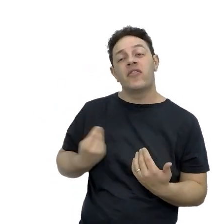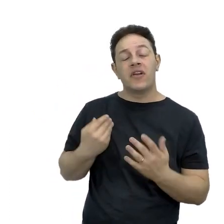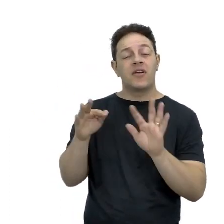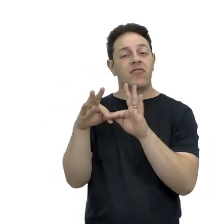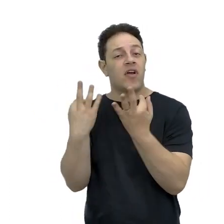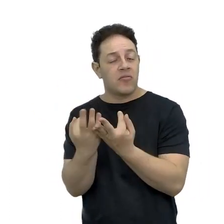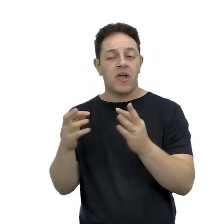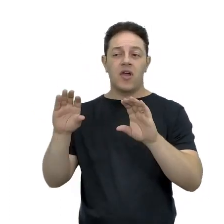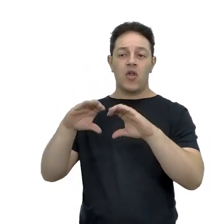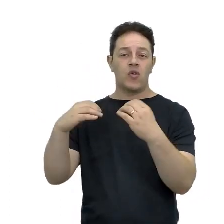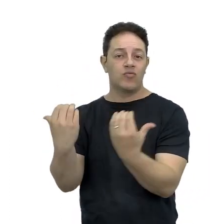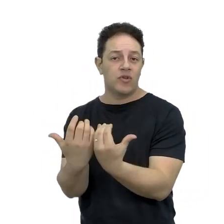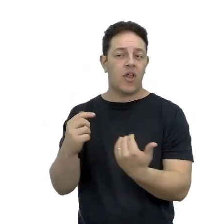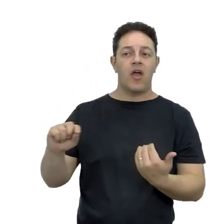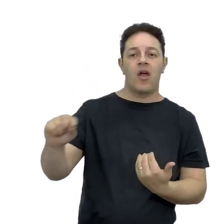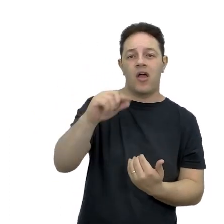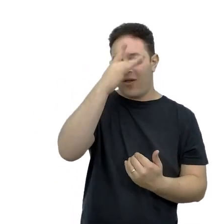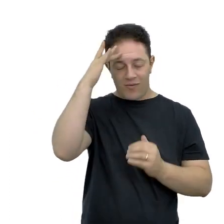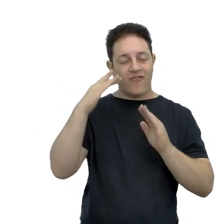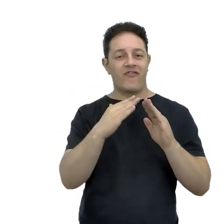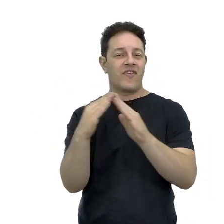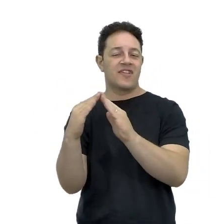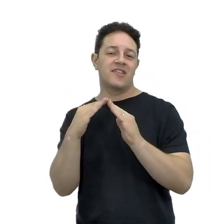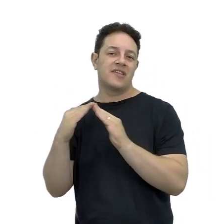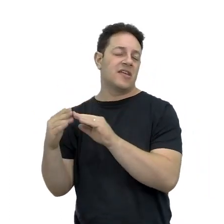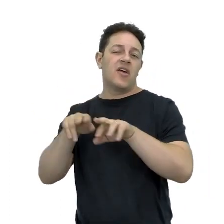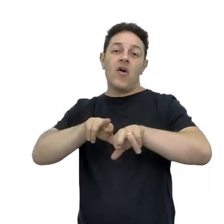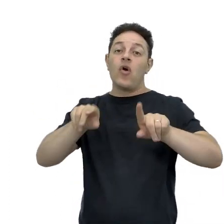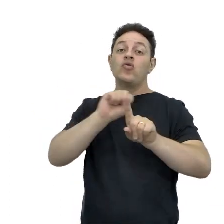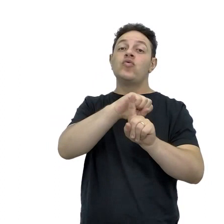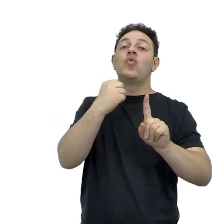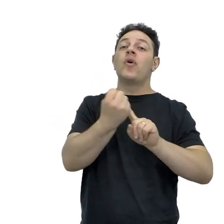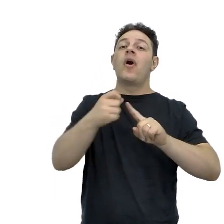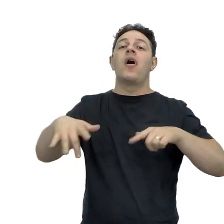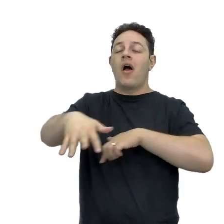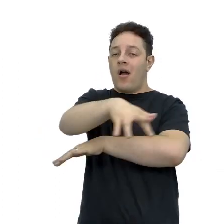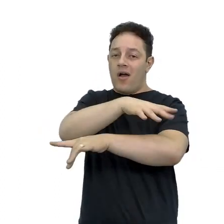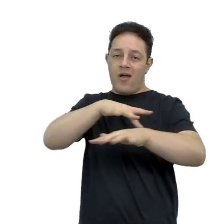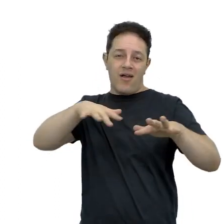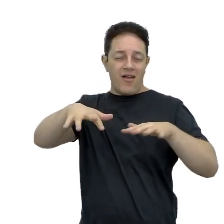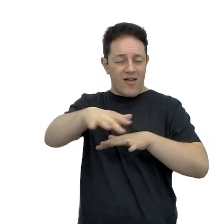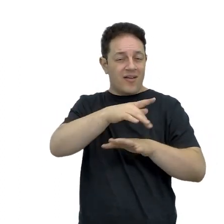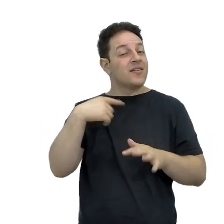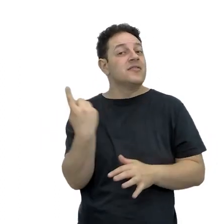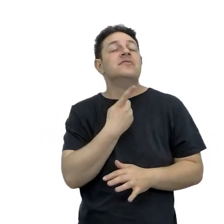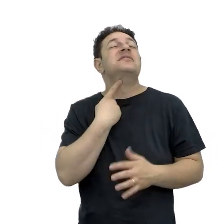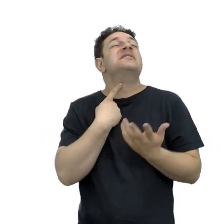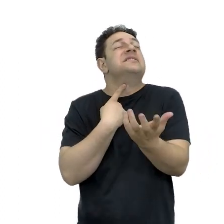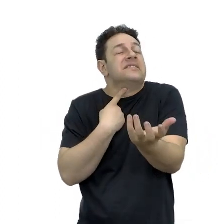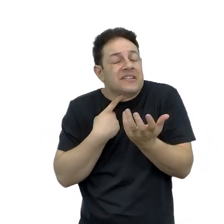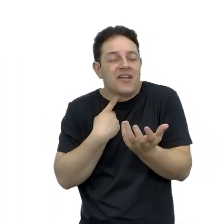famílias e à sociedade como a gente quer